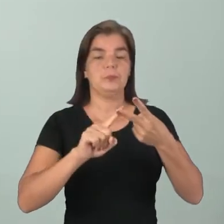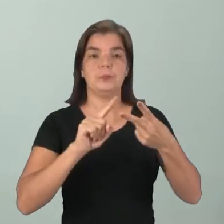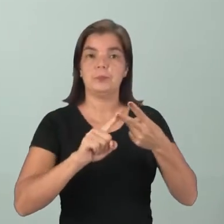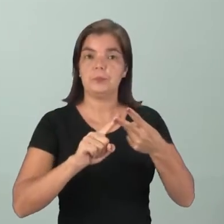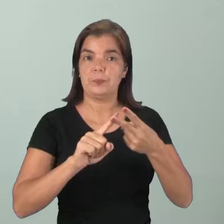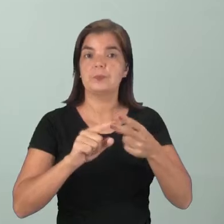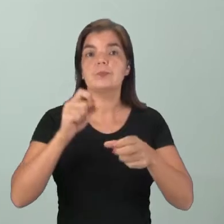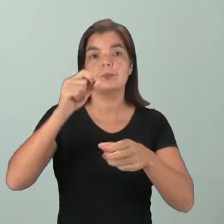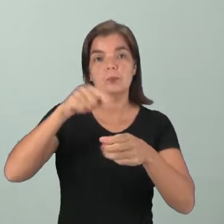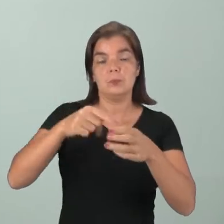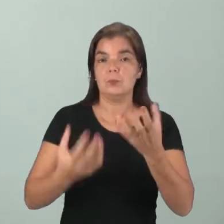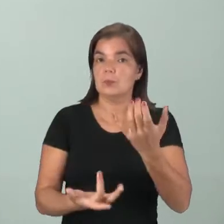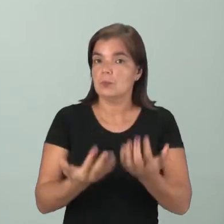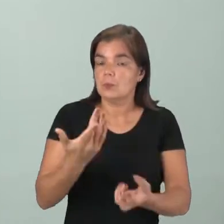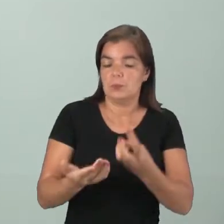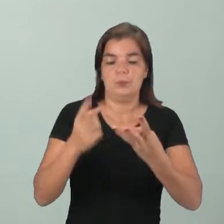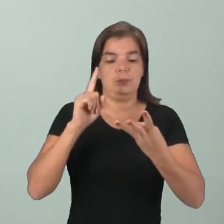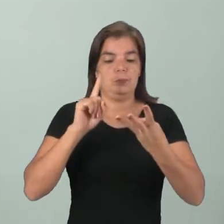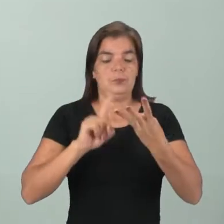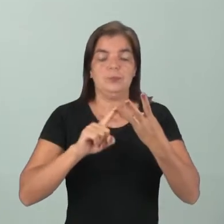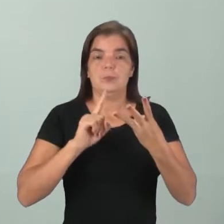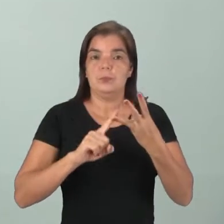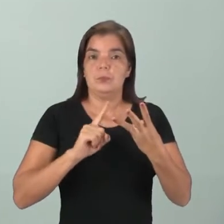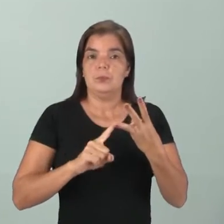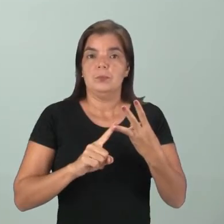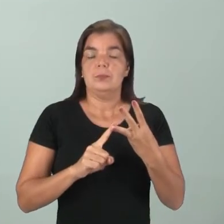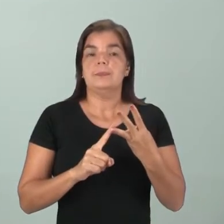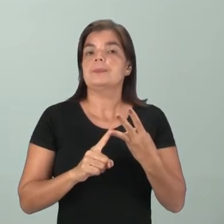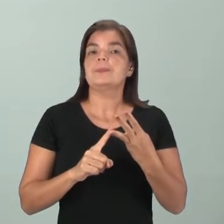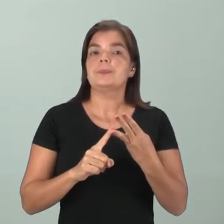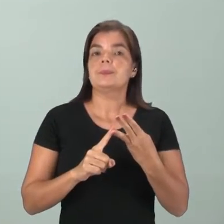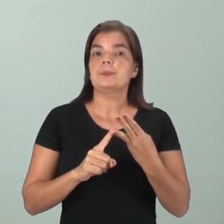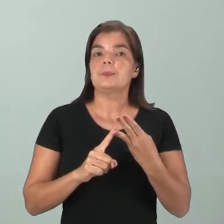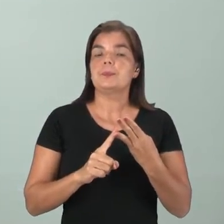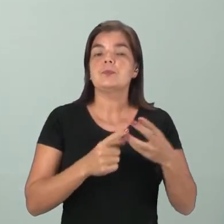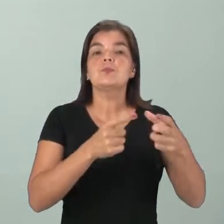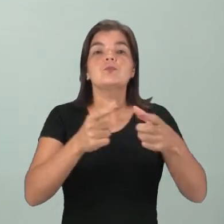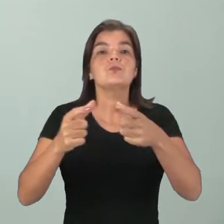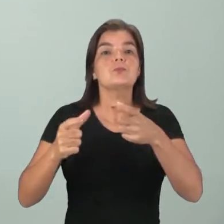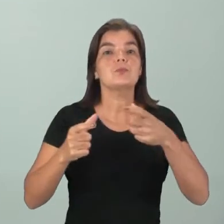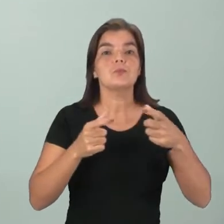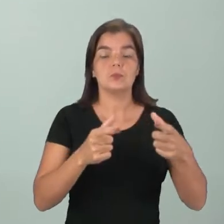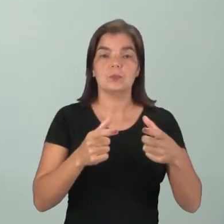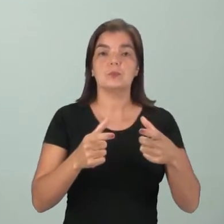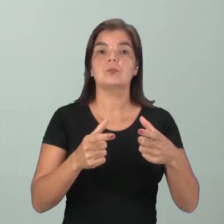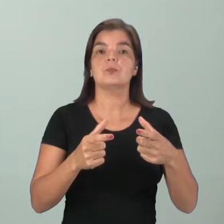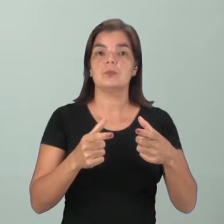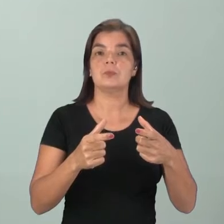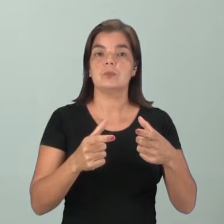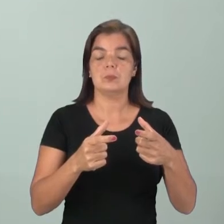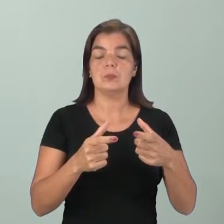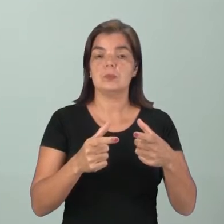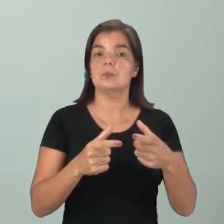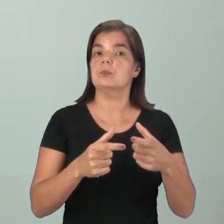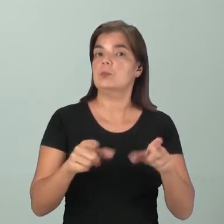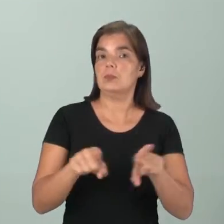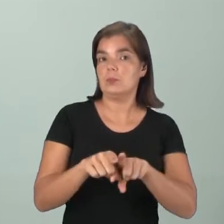agricultura, seja para a criação do fogo, seja para os âmbitos